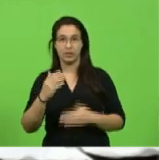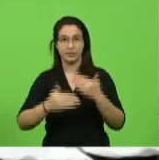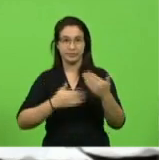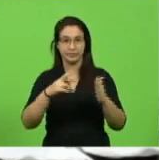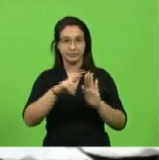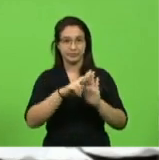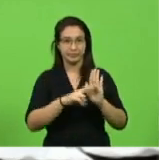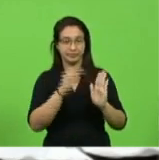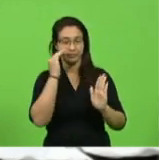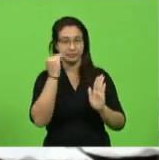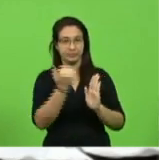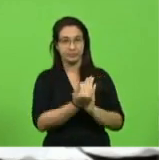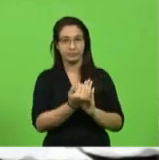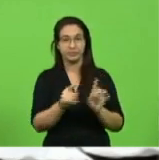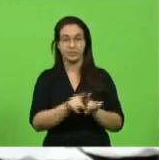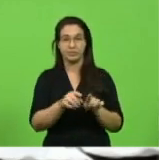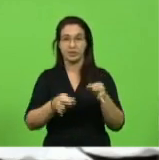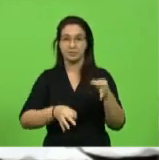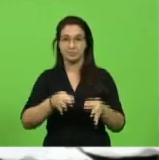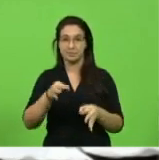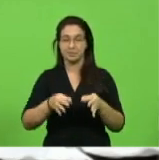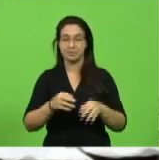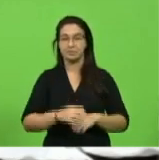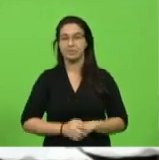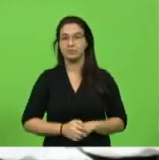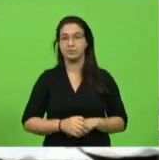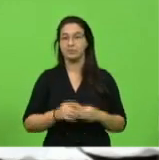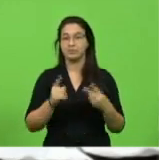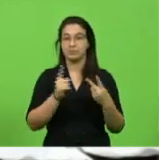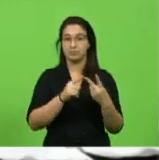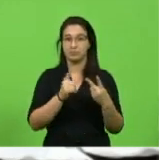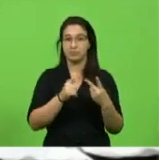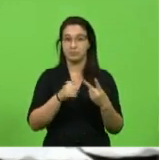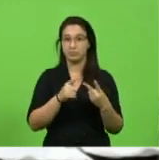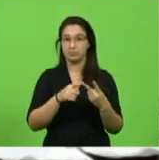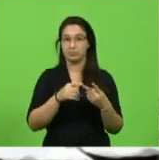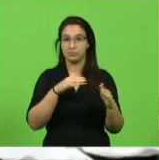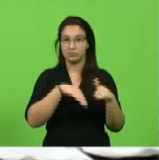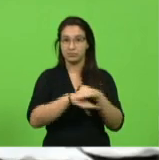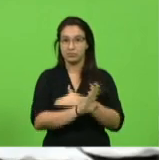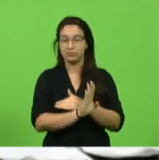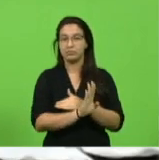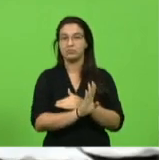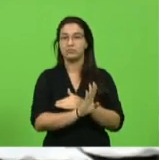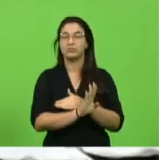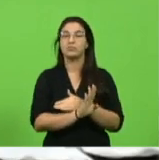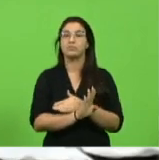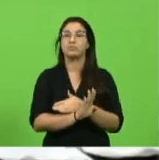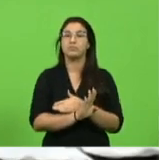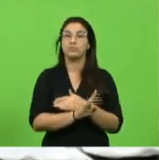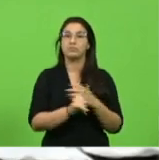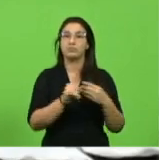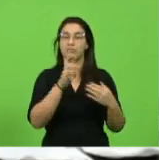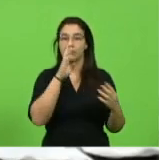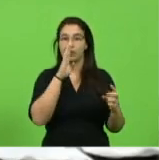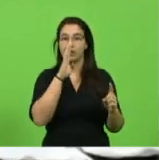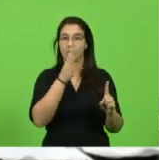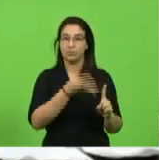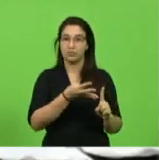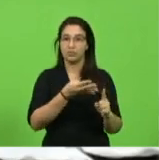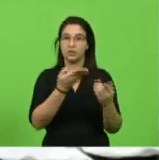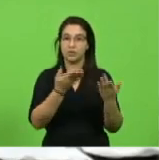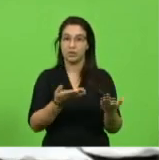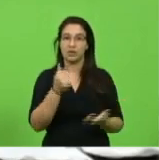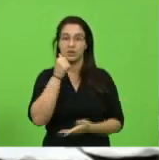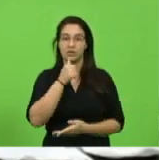regimentais. E, segundo, arquivar a denúncia em face da vice-governadora do Estado, Daniela Cristina Rainer, pelos